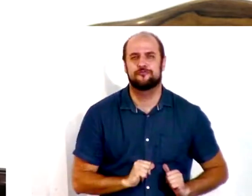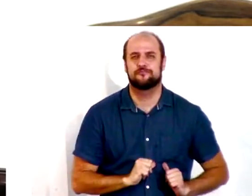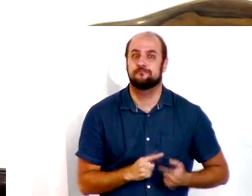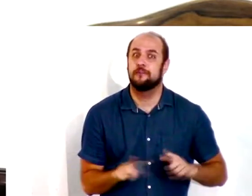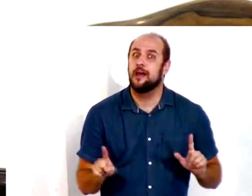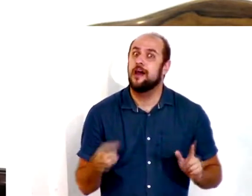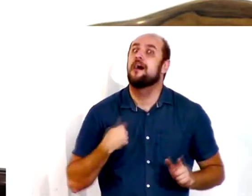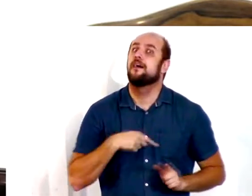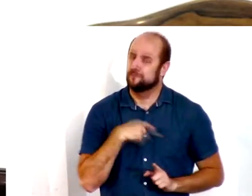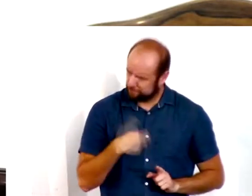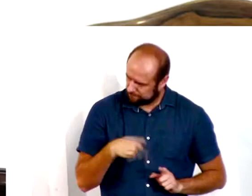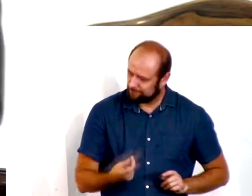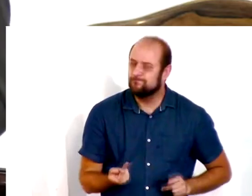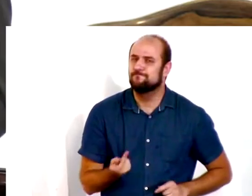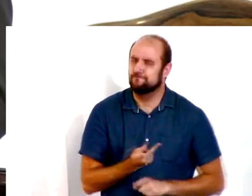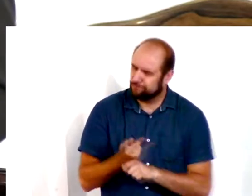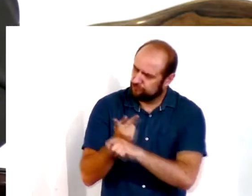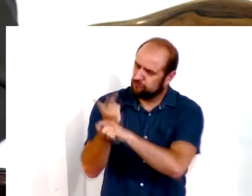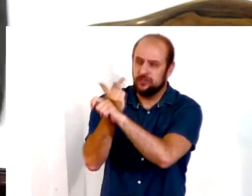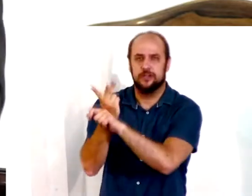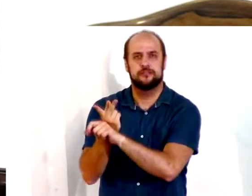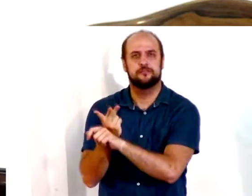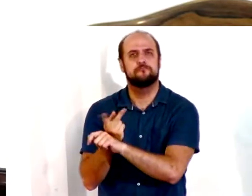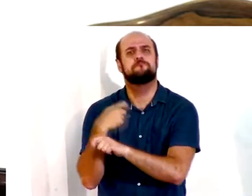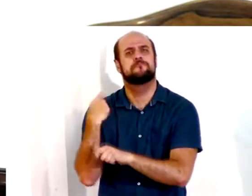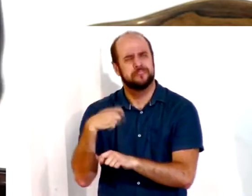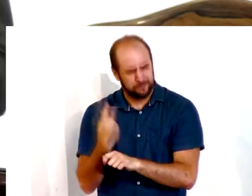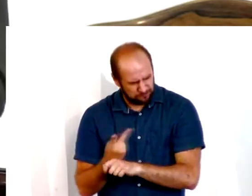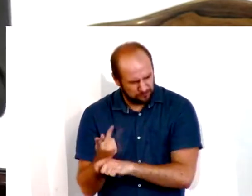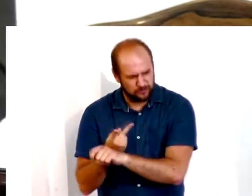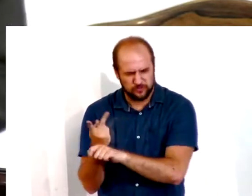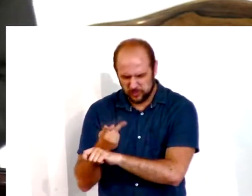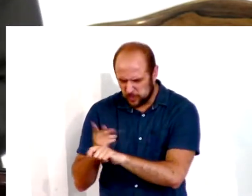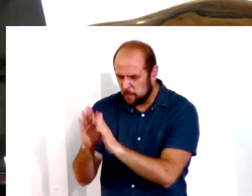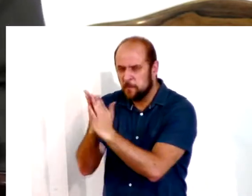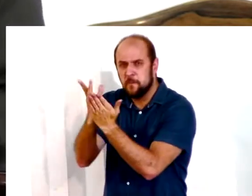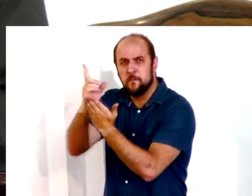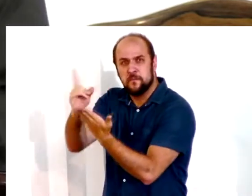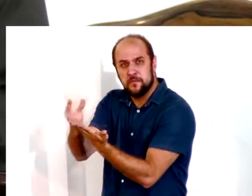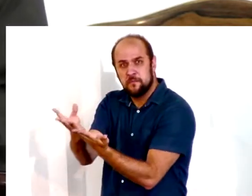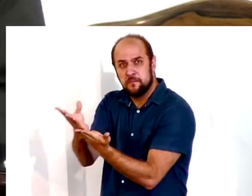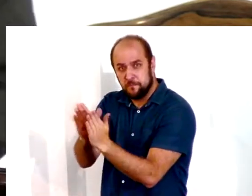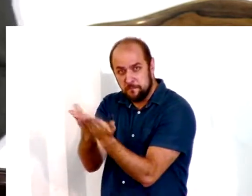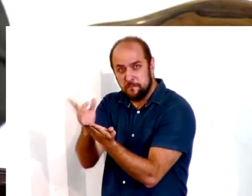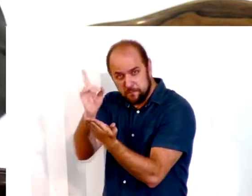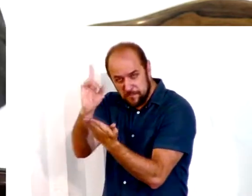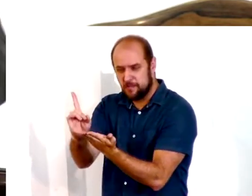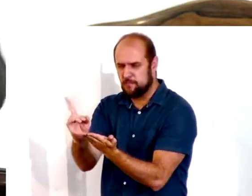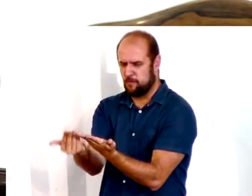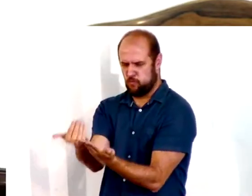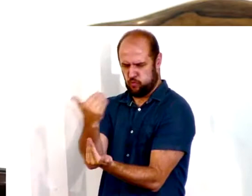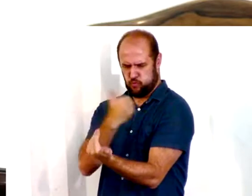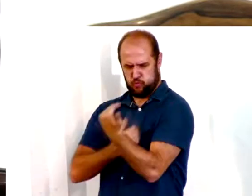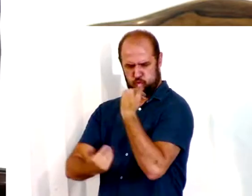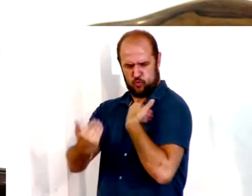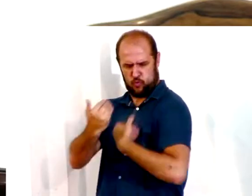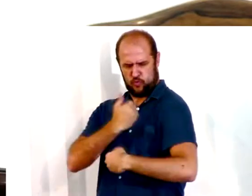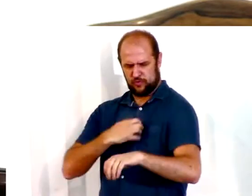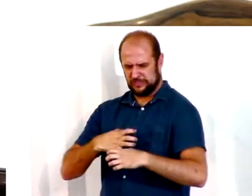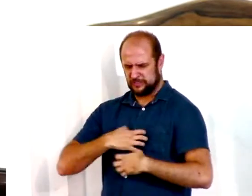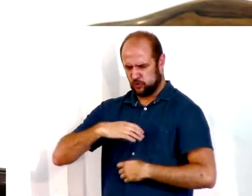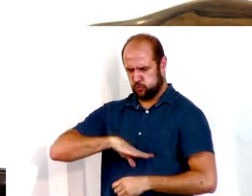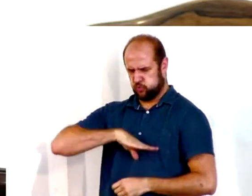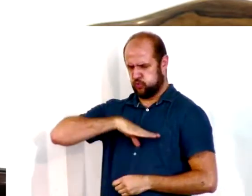buscá-lo. Nós precisamos buscá-lo enchendo-o pela palavra da verdade, para que,